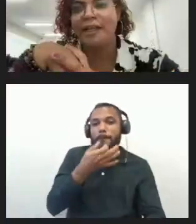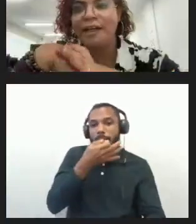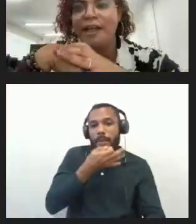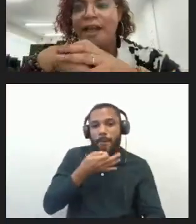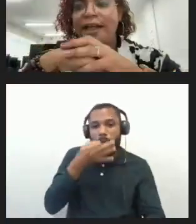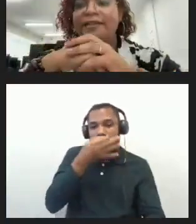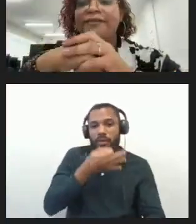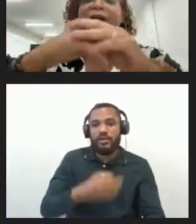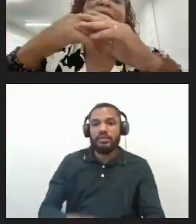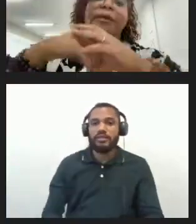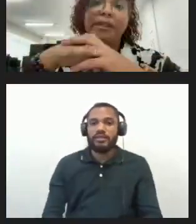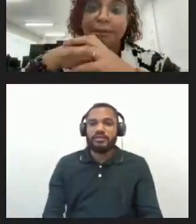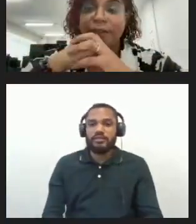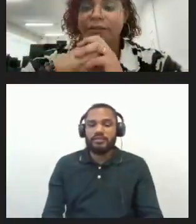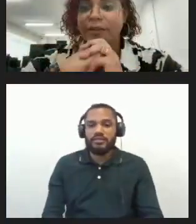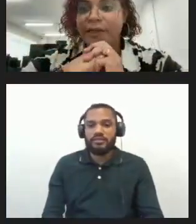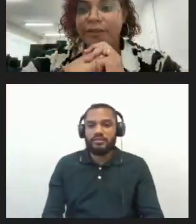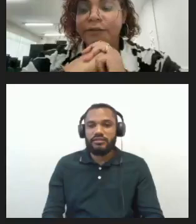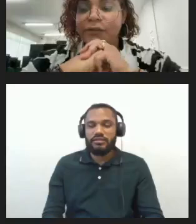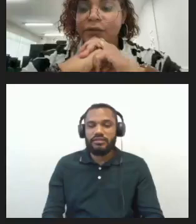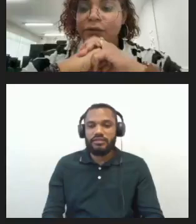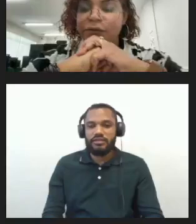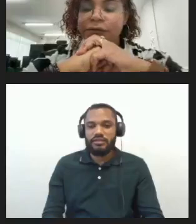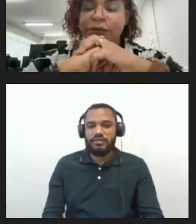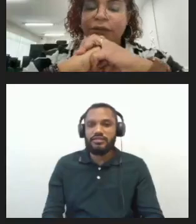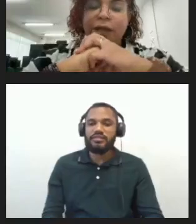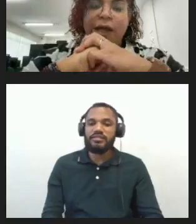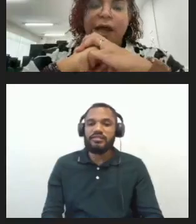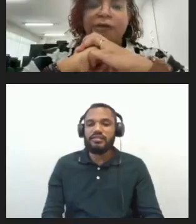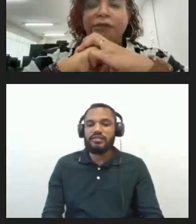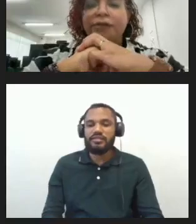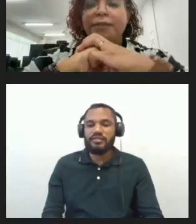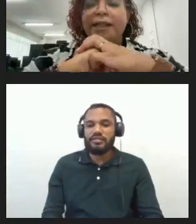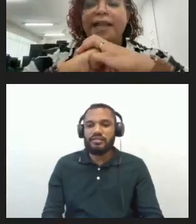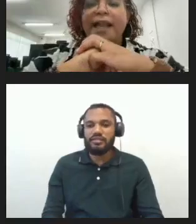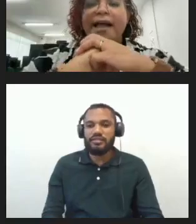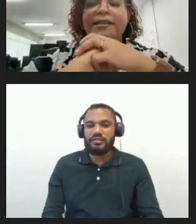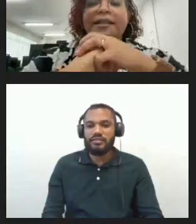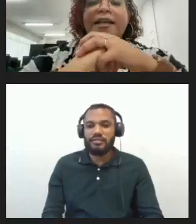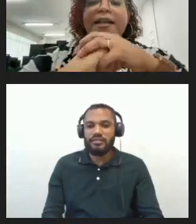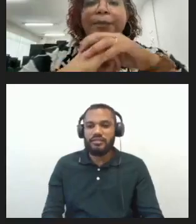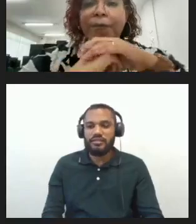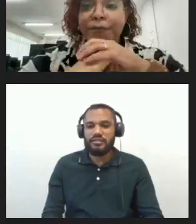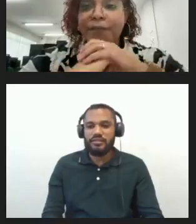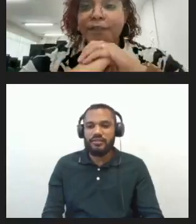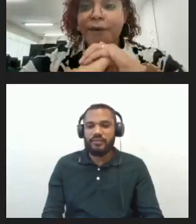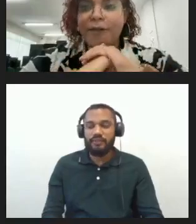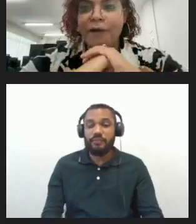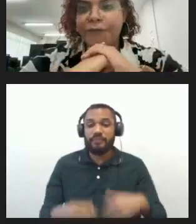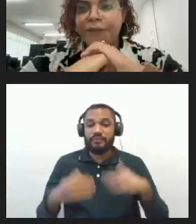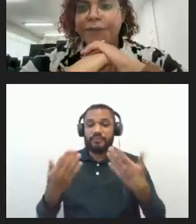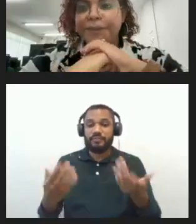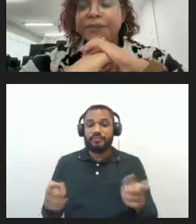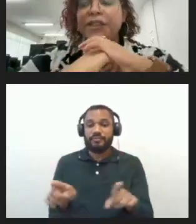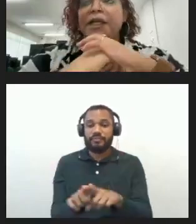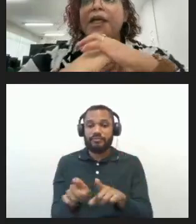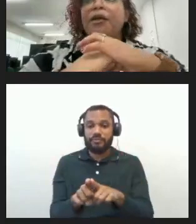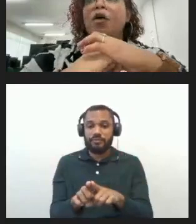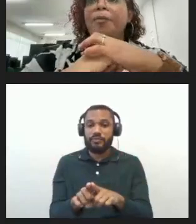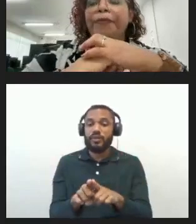texto e ele gera essa fala, e podemos adicionar isso aos nossos materiais. E, por fim, exportar o